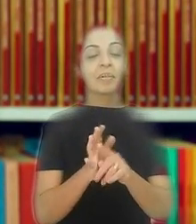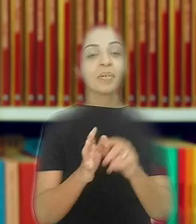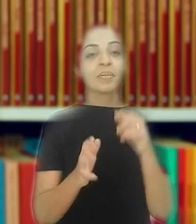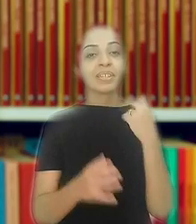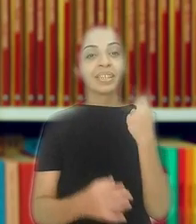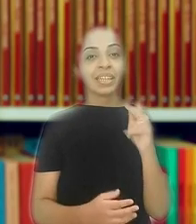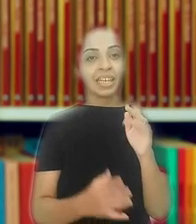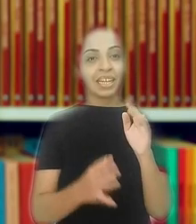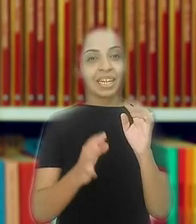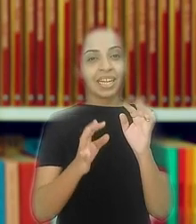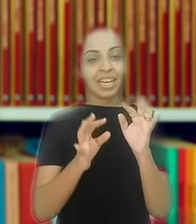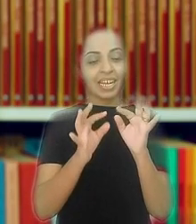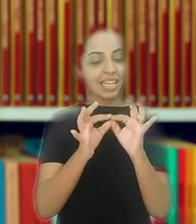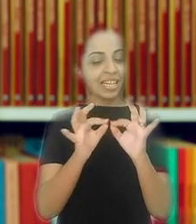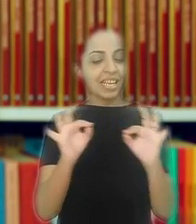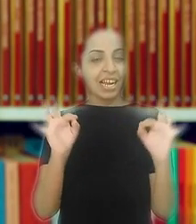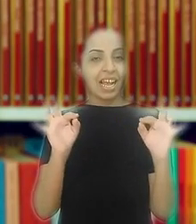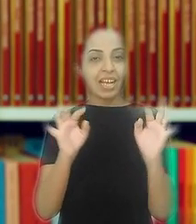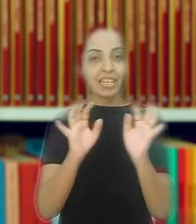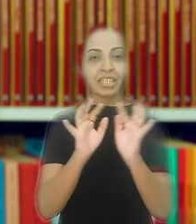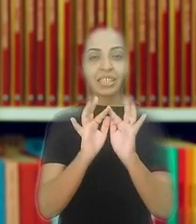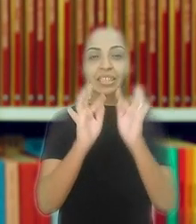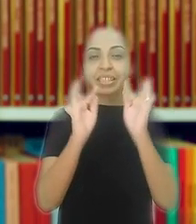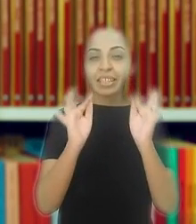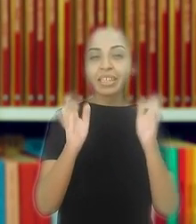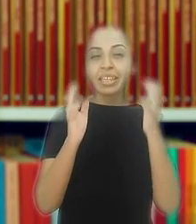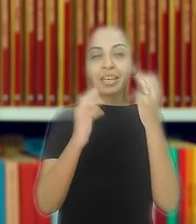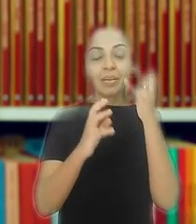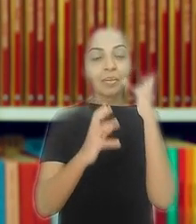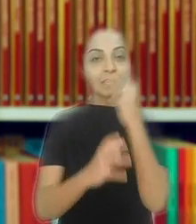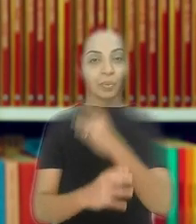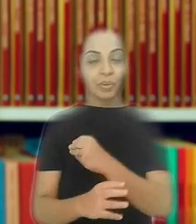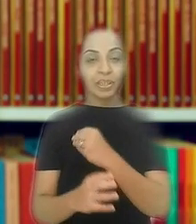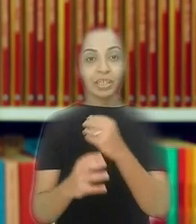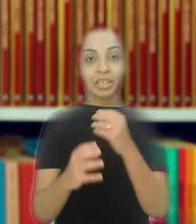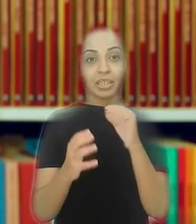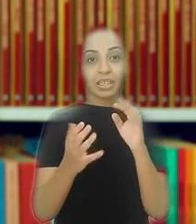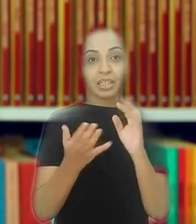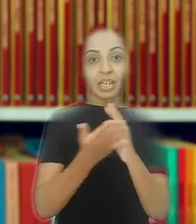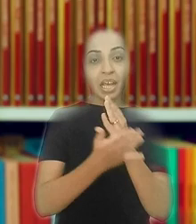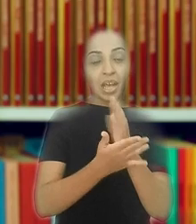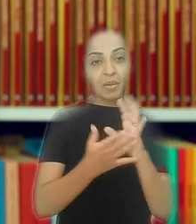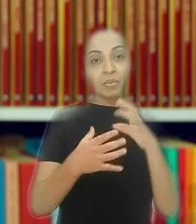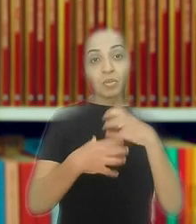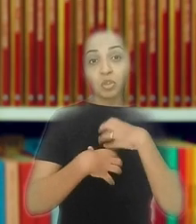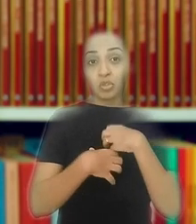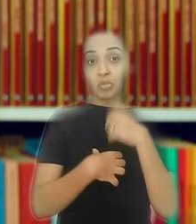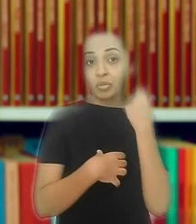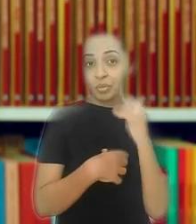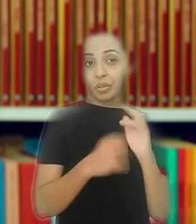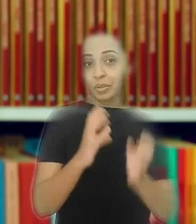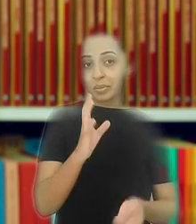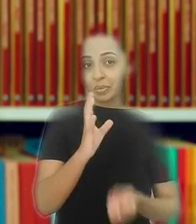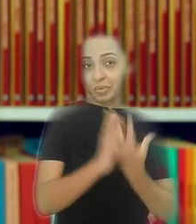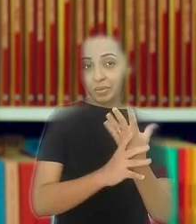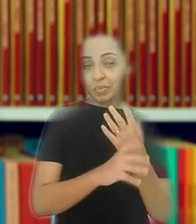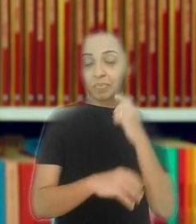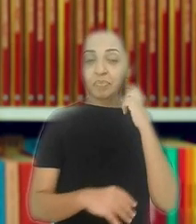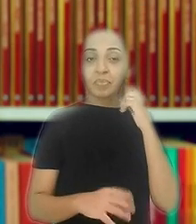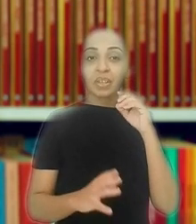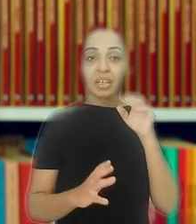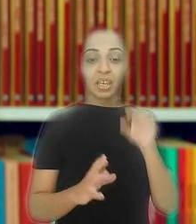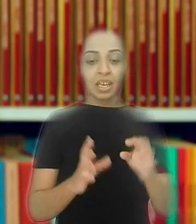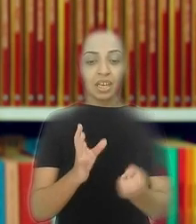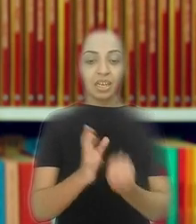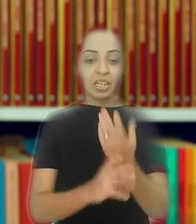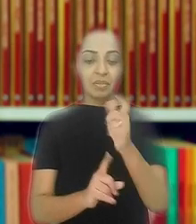sampê de traços finos economia no seu no seu estilo de criar